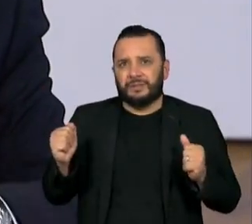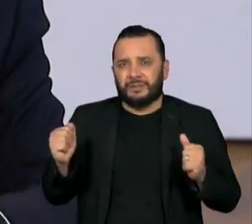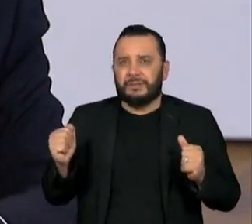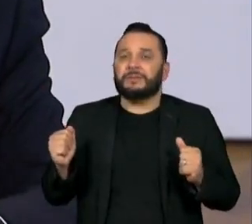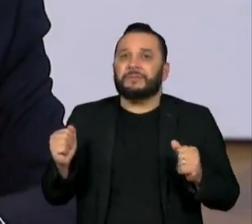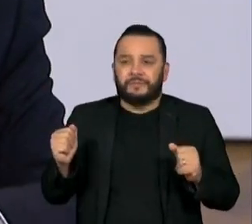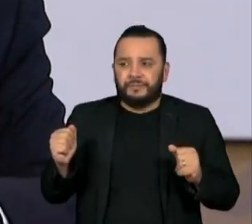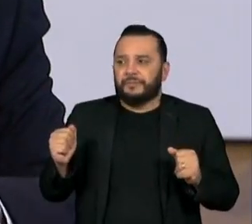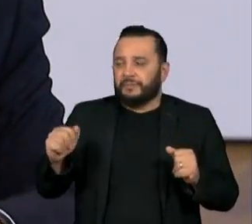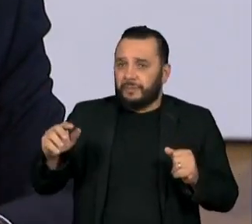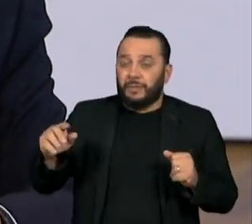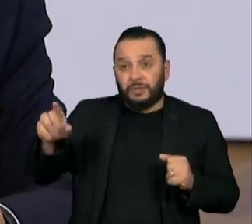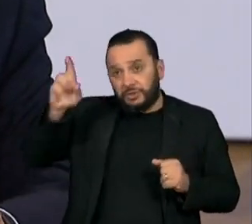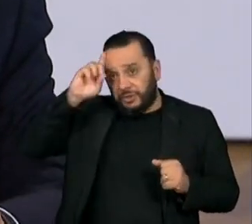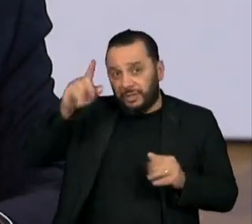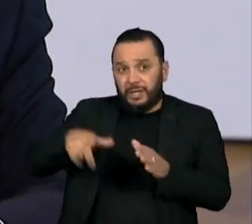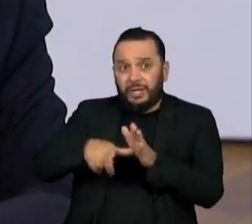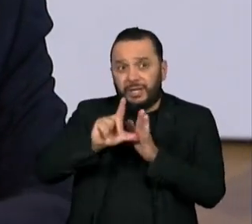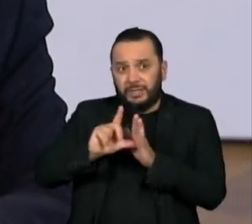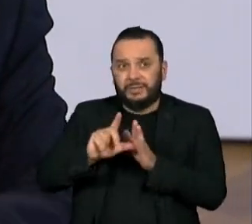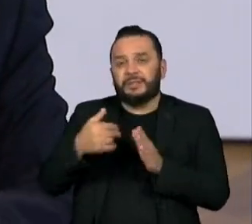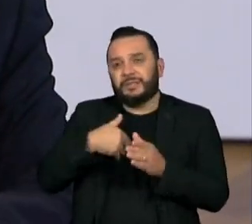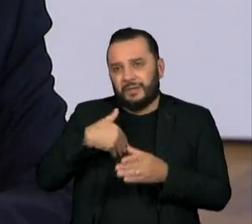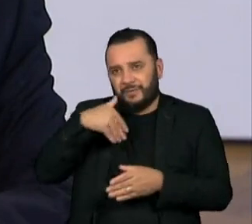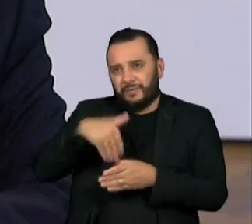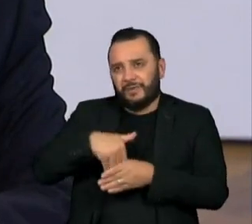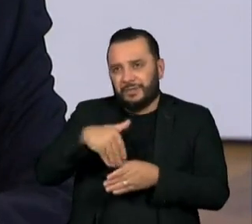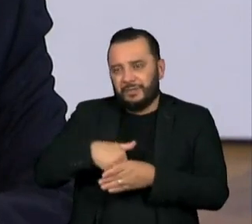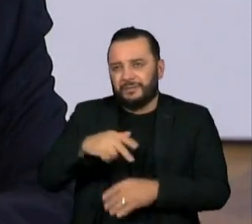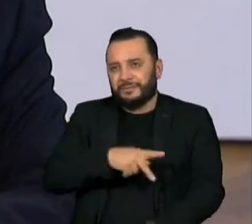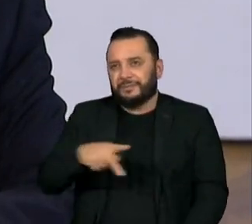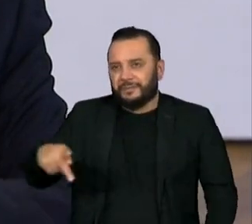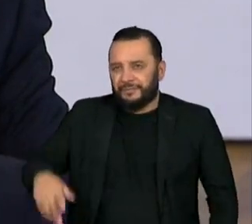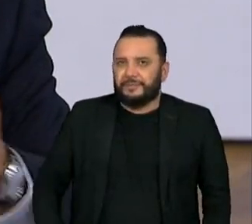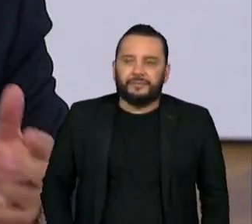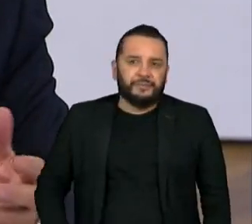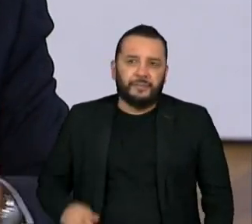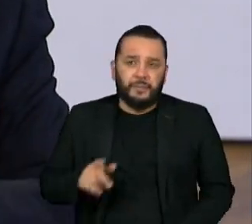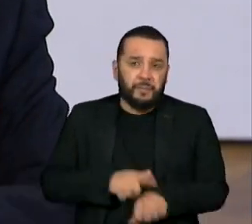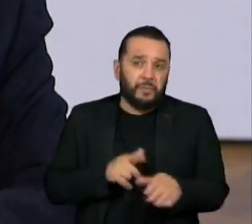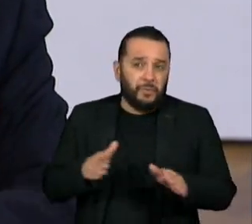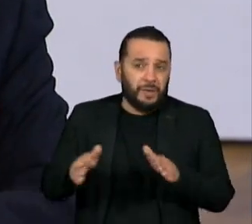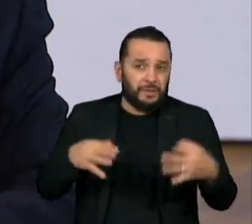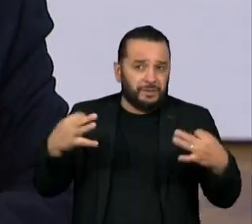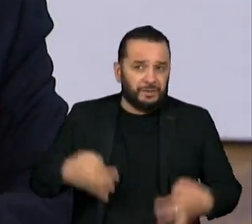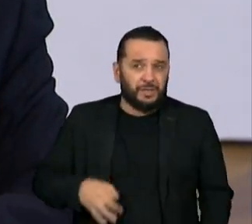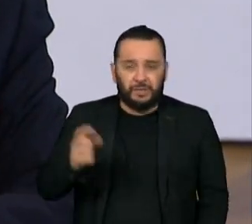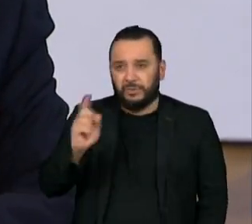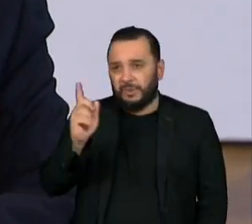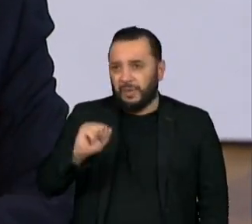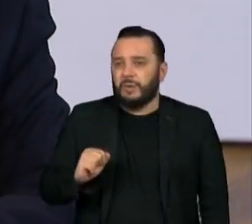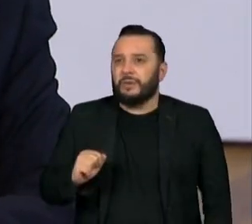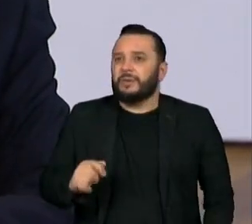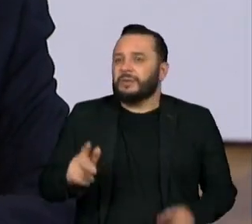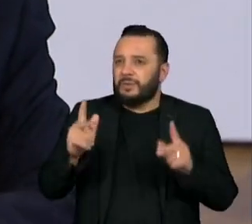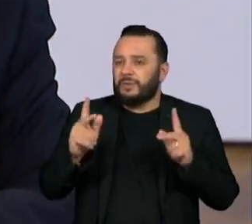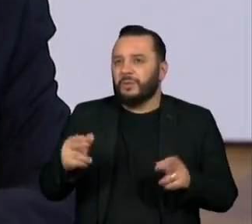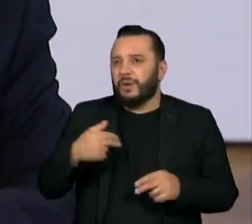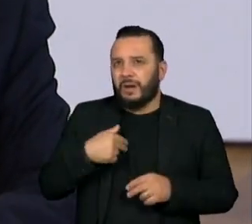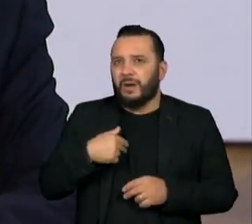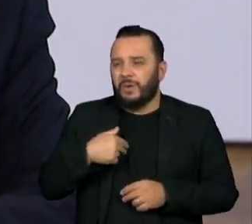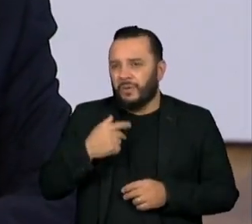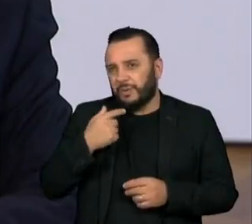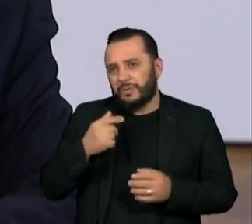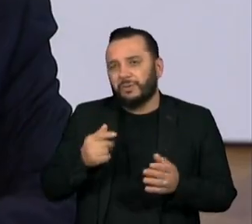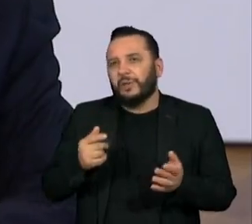dias que antecedem uma eleição presidencial não é o momento ideal porque o momento para usar o título do livro de Rubem Fonseca